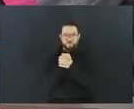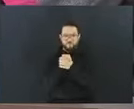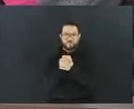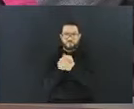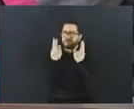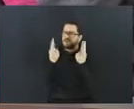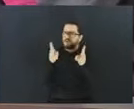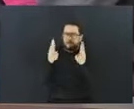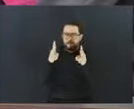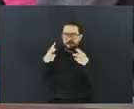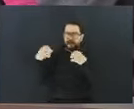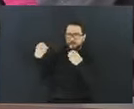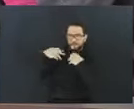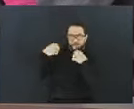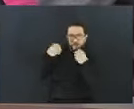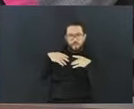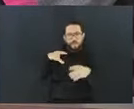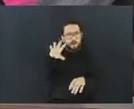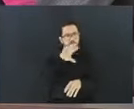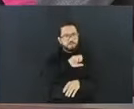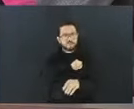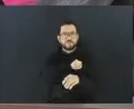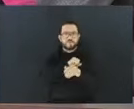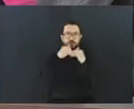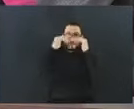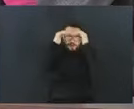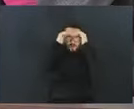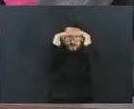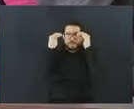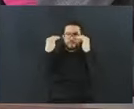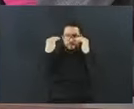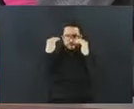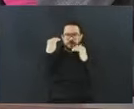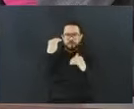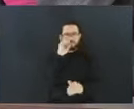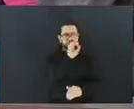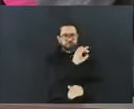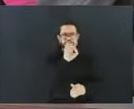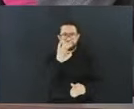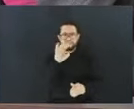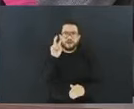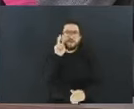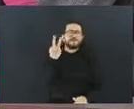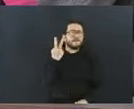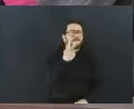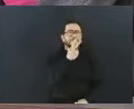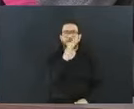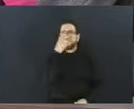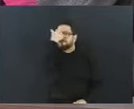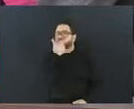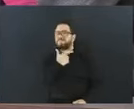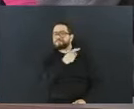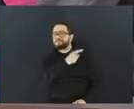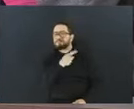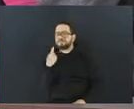a respeitar. Vejo aqui alguns rostos familiares, o